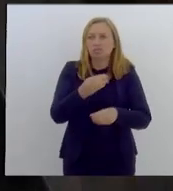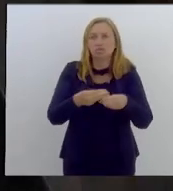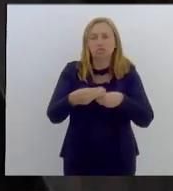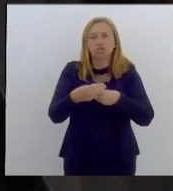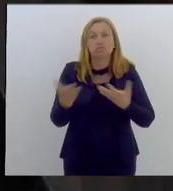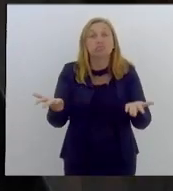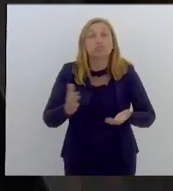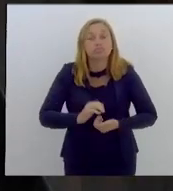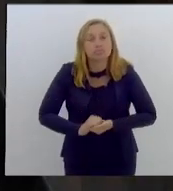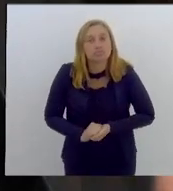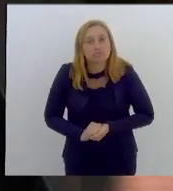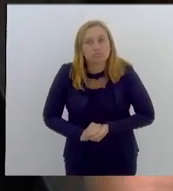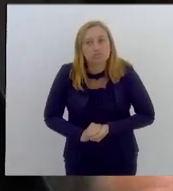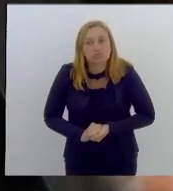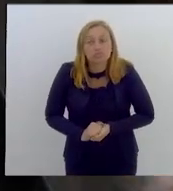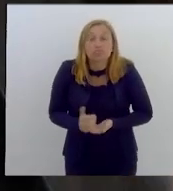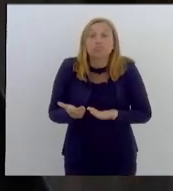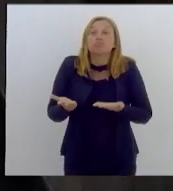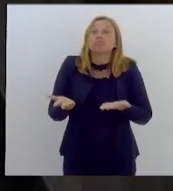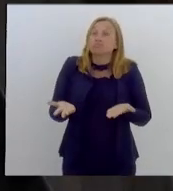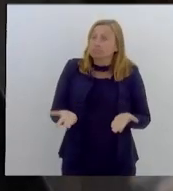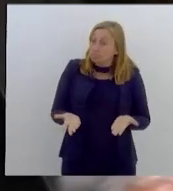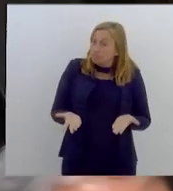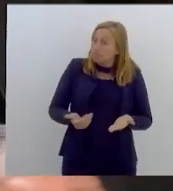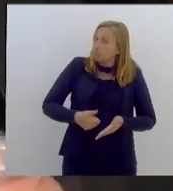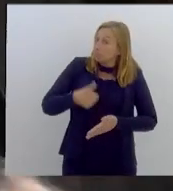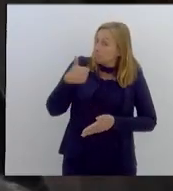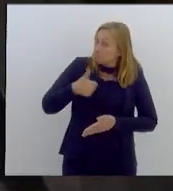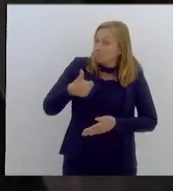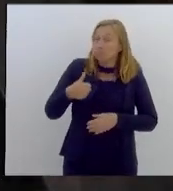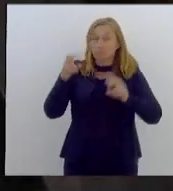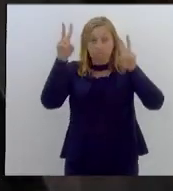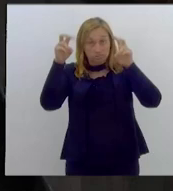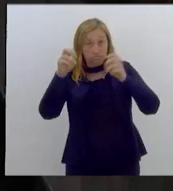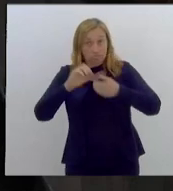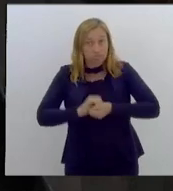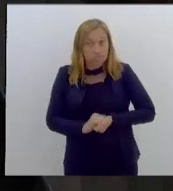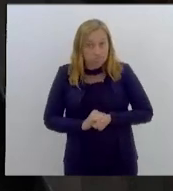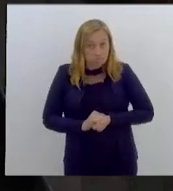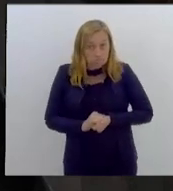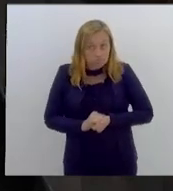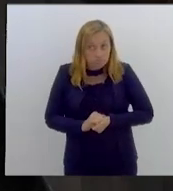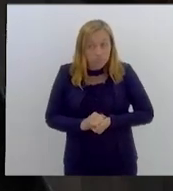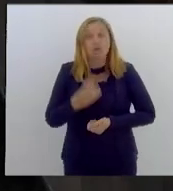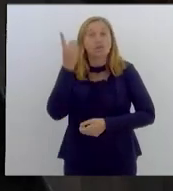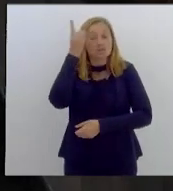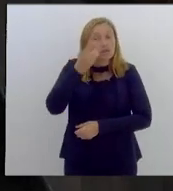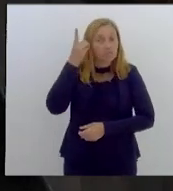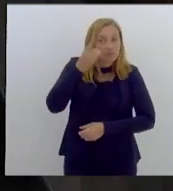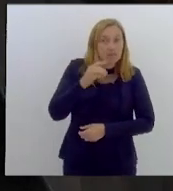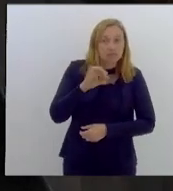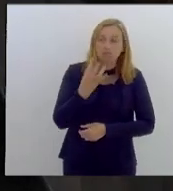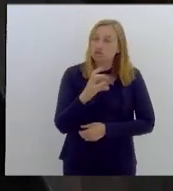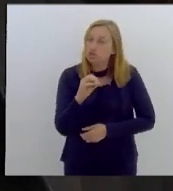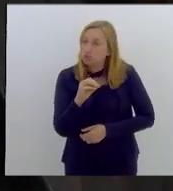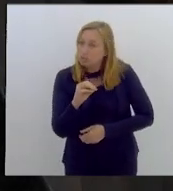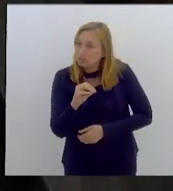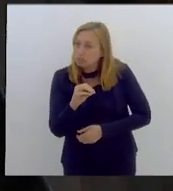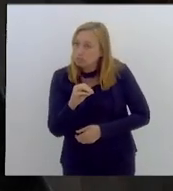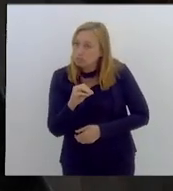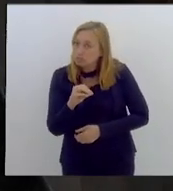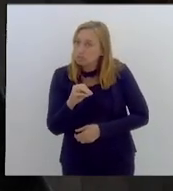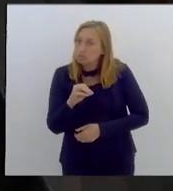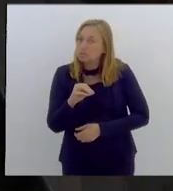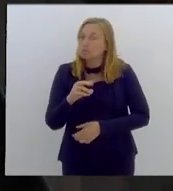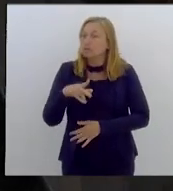municípios. Essa é a primeira questão. Que o deputado Chico Machado vai